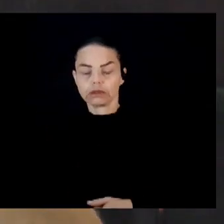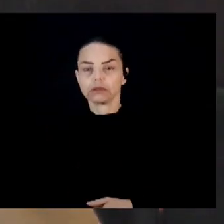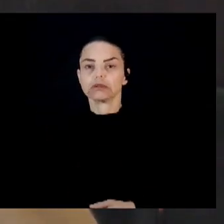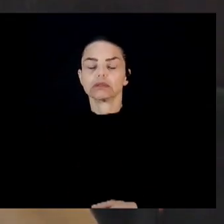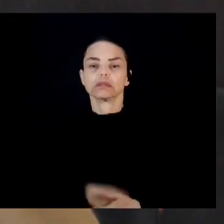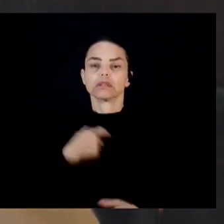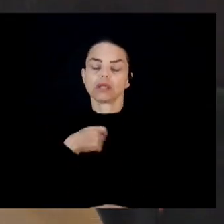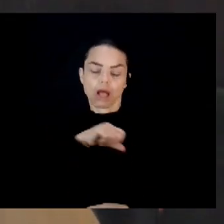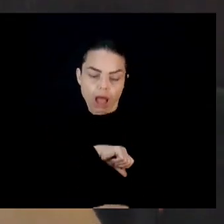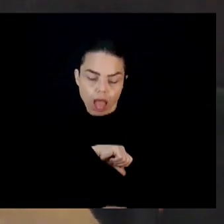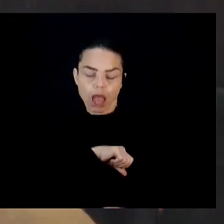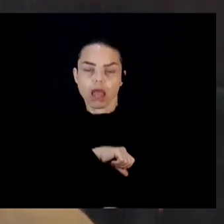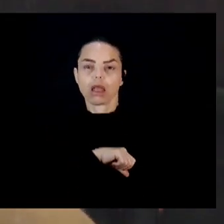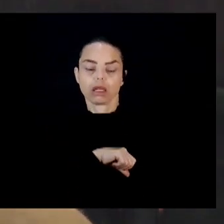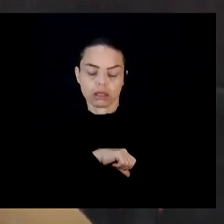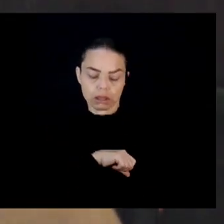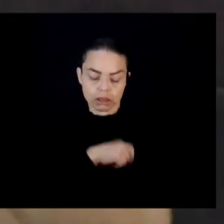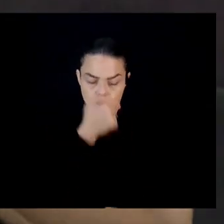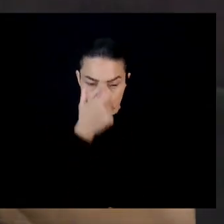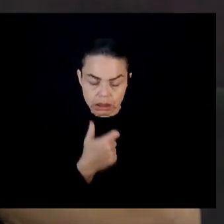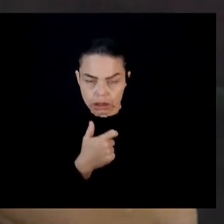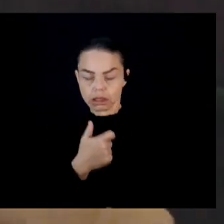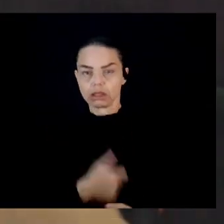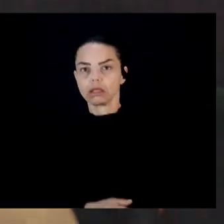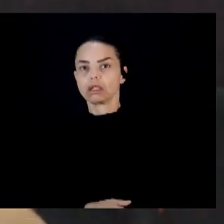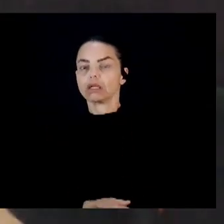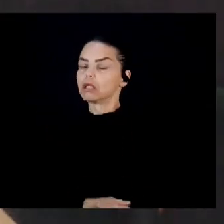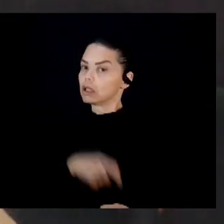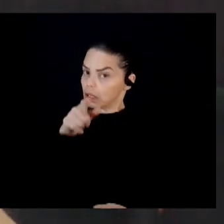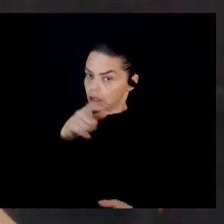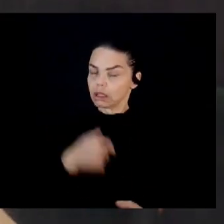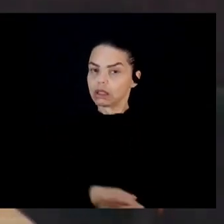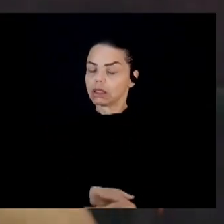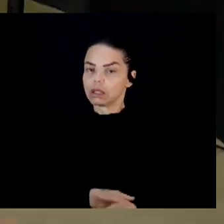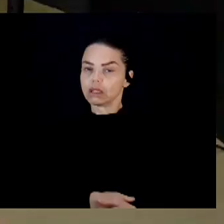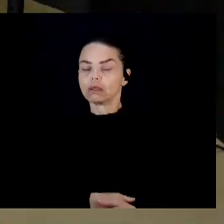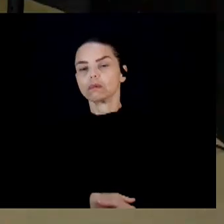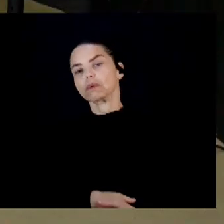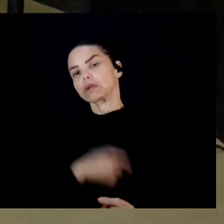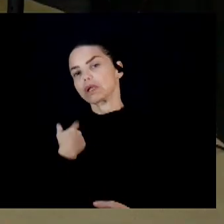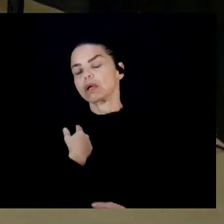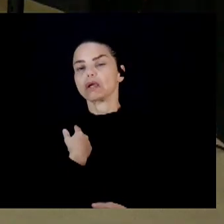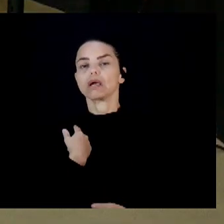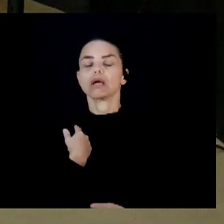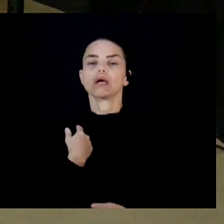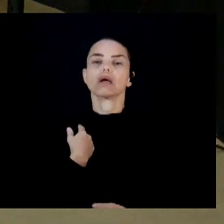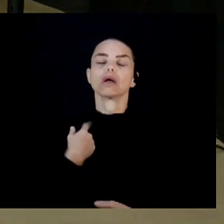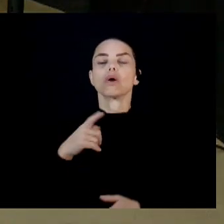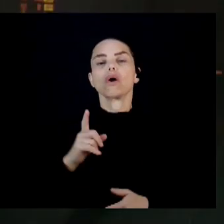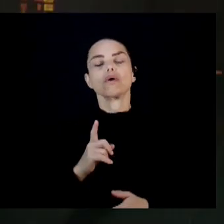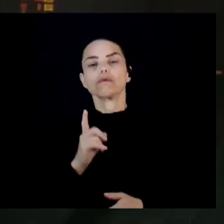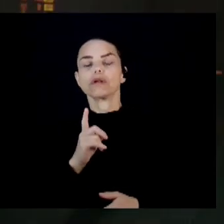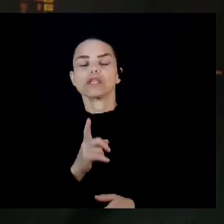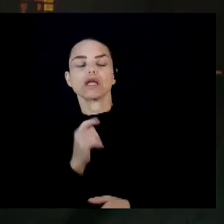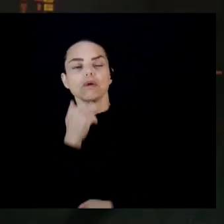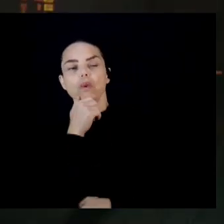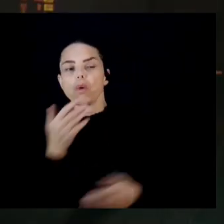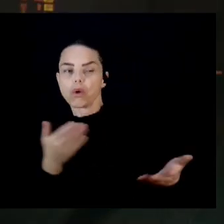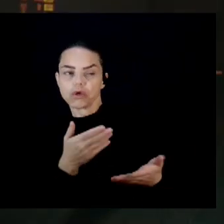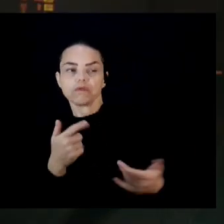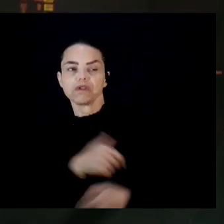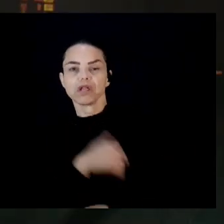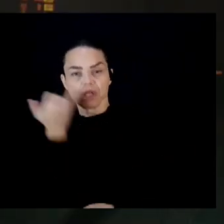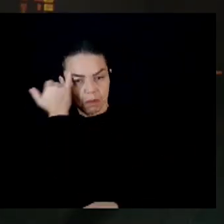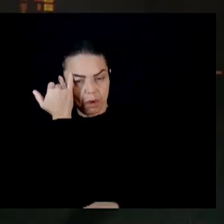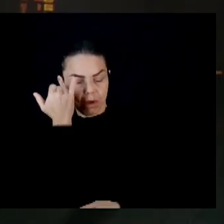minha personalidade, ao invés de ela falar, você anda preguiçosa. Tá, por exemplo, quando eu vejo uma amiga, e nós duas